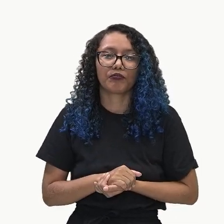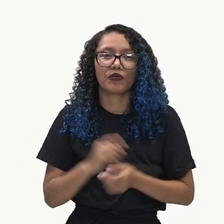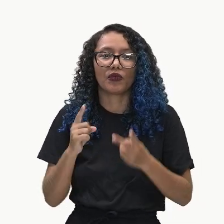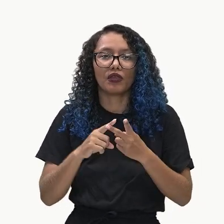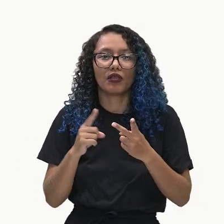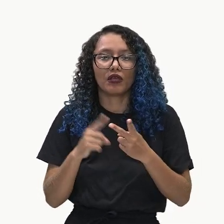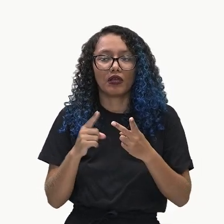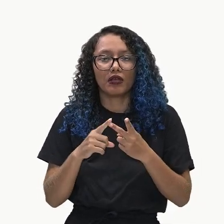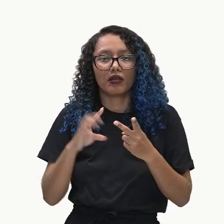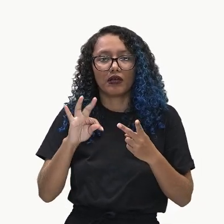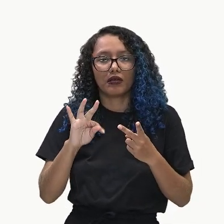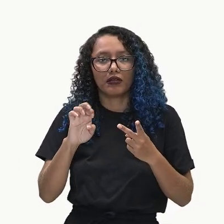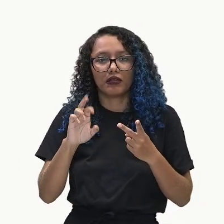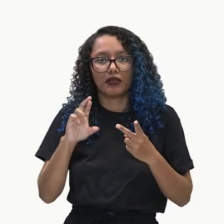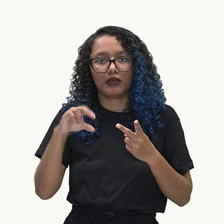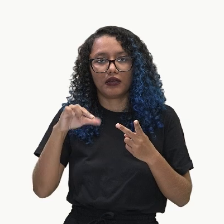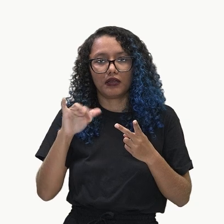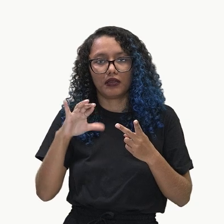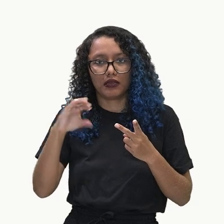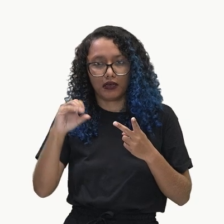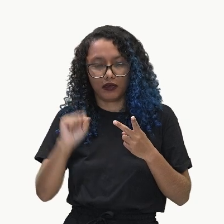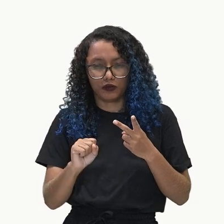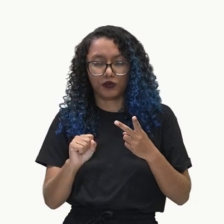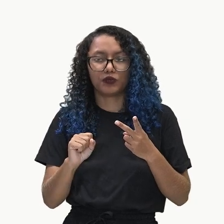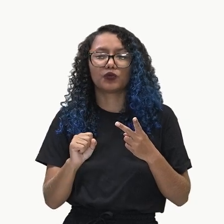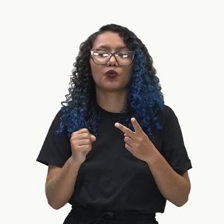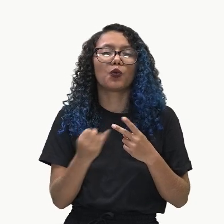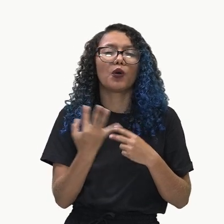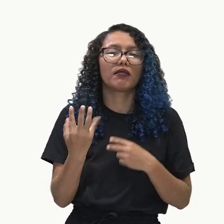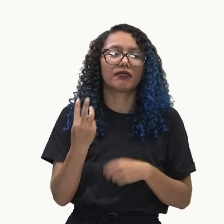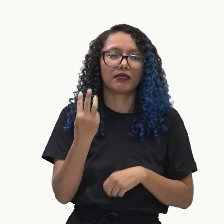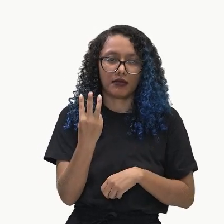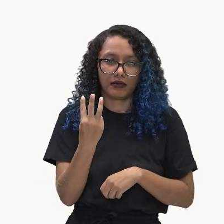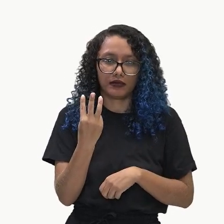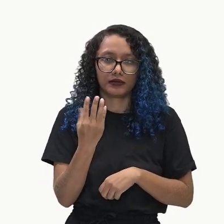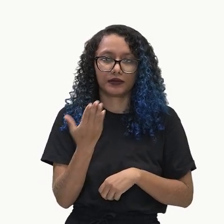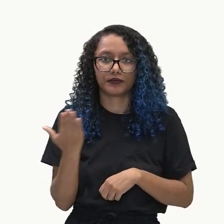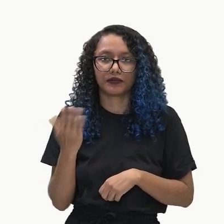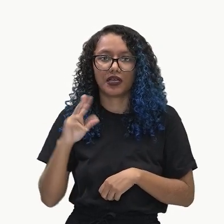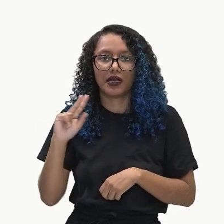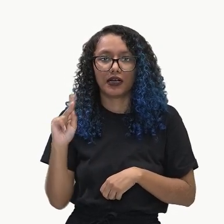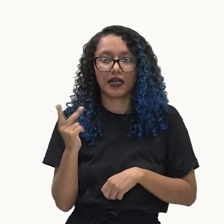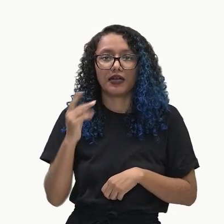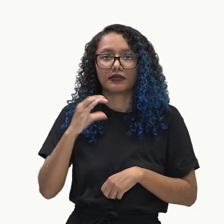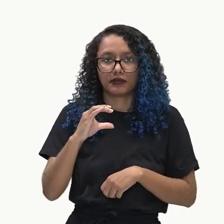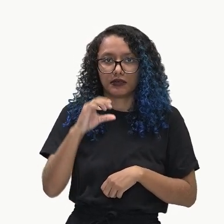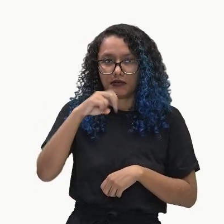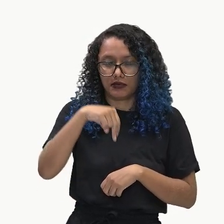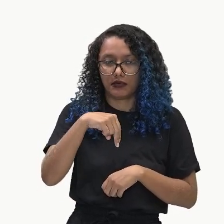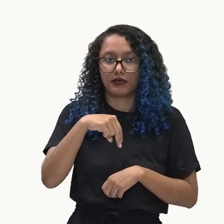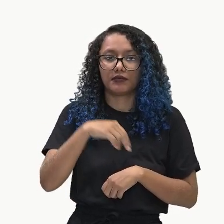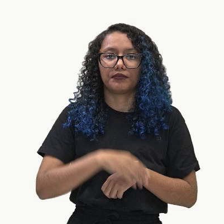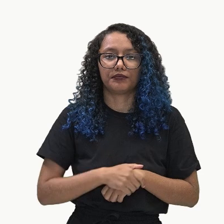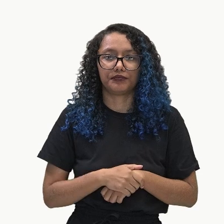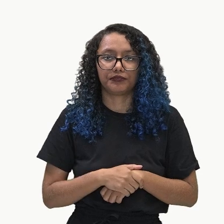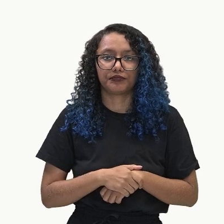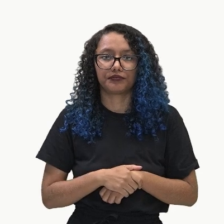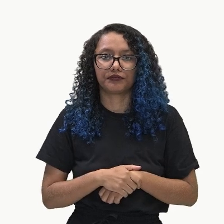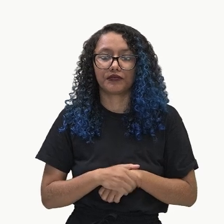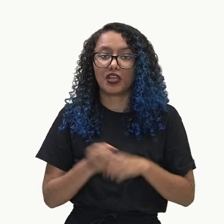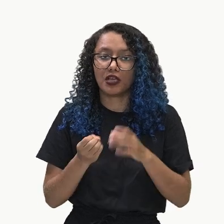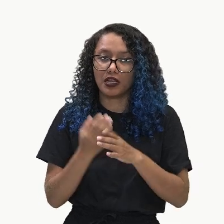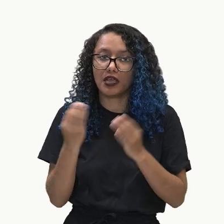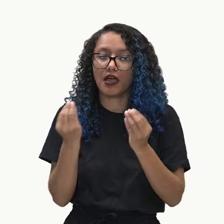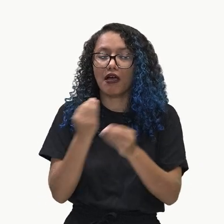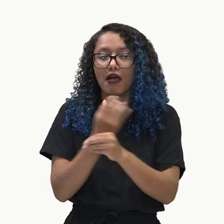Ternários são 3 componentes, hidrogênio, carbono, nitrogênio, formando o